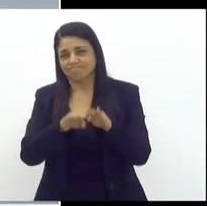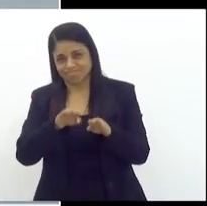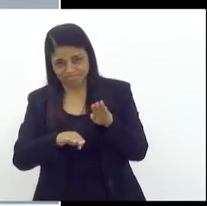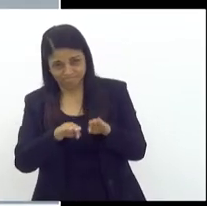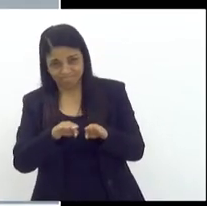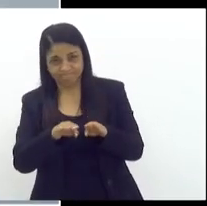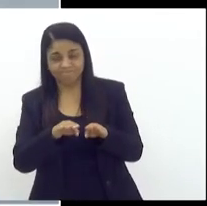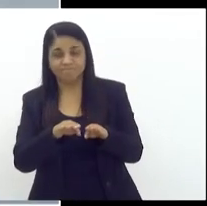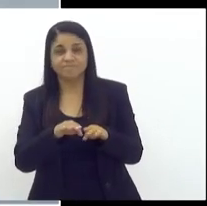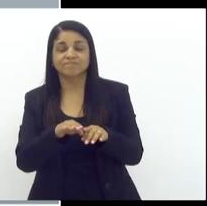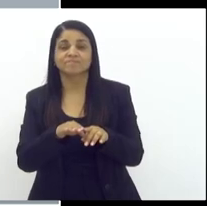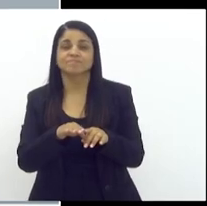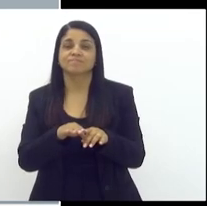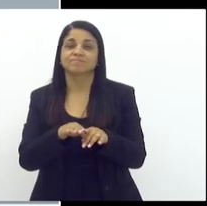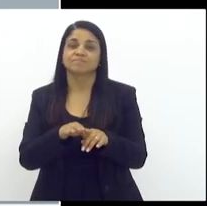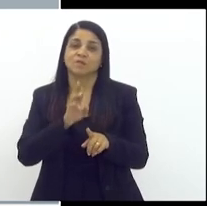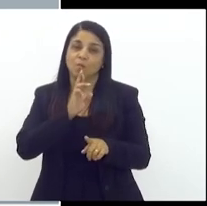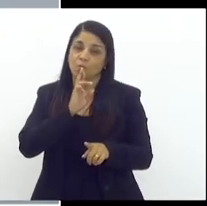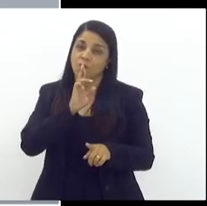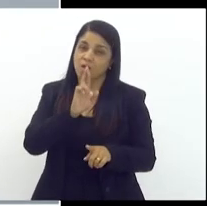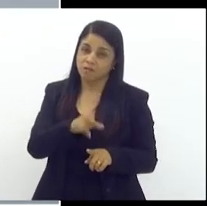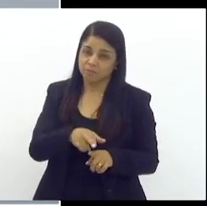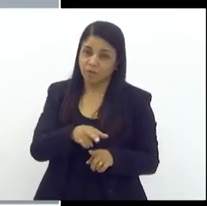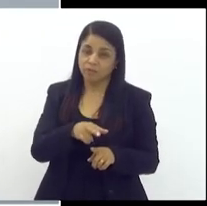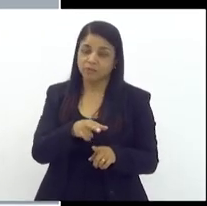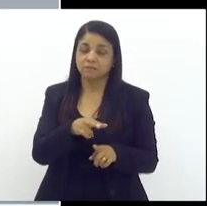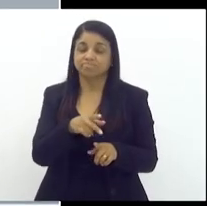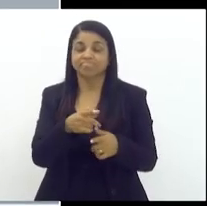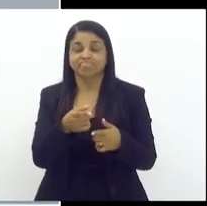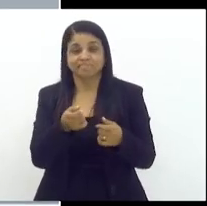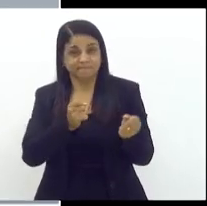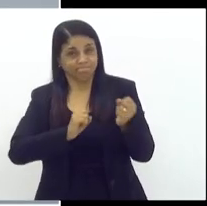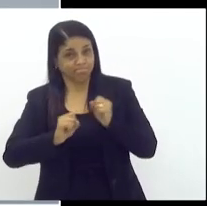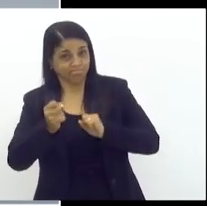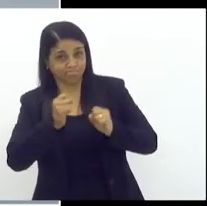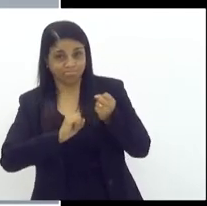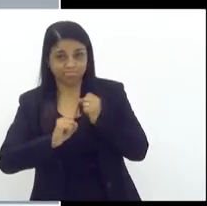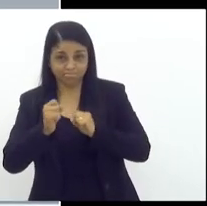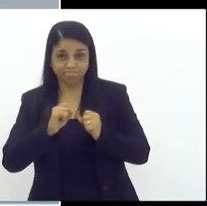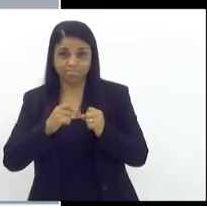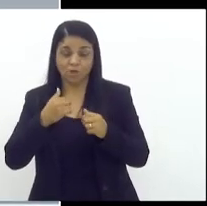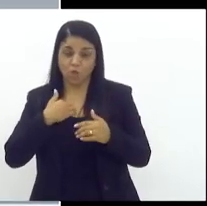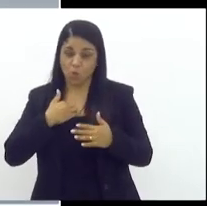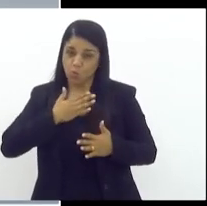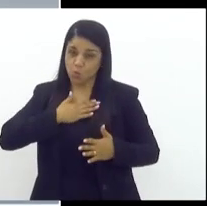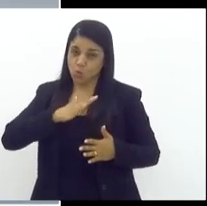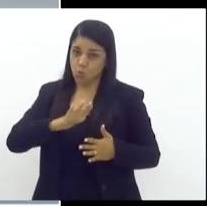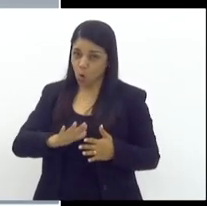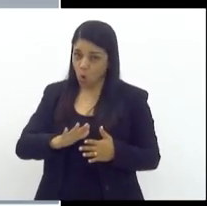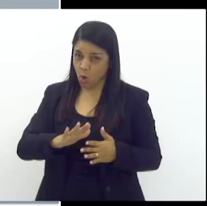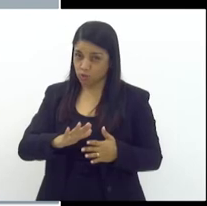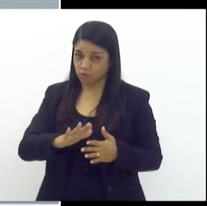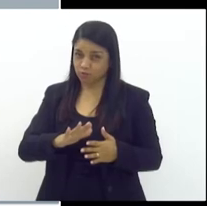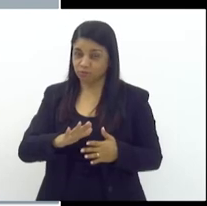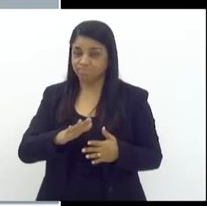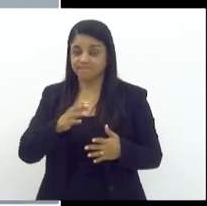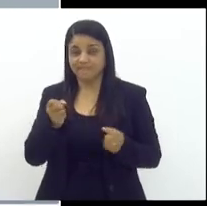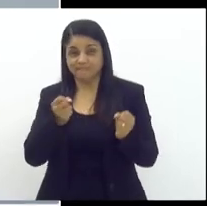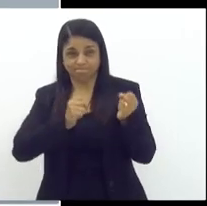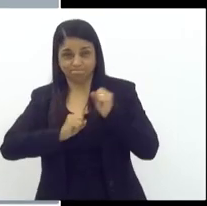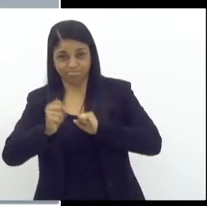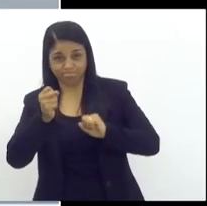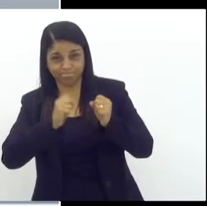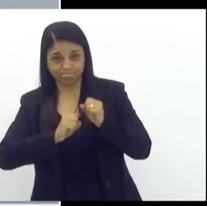consequência vão vão gerir tensões como eu não gosto de anglicismo essas tensões